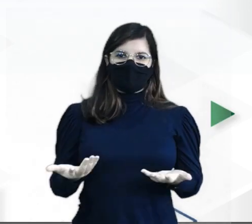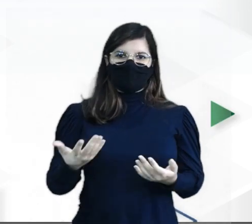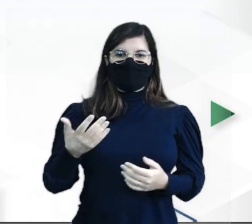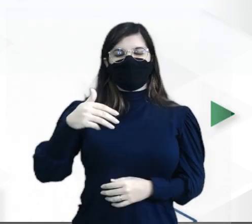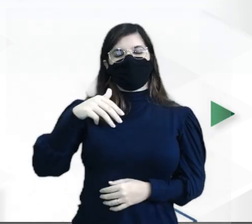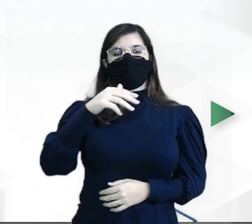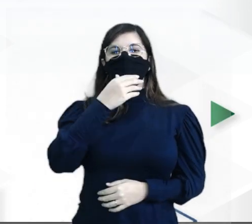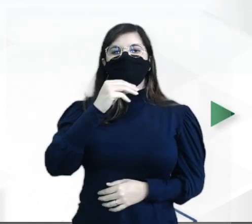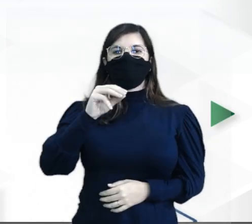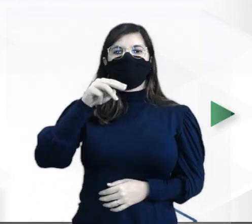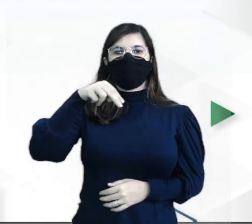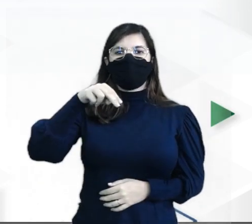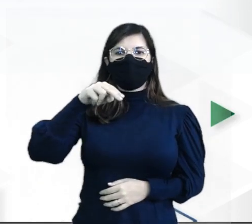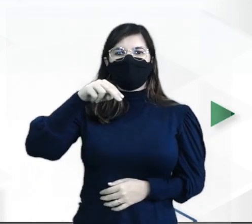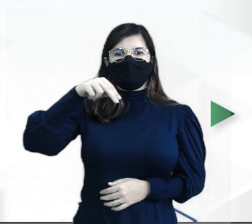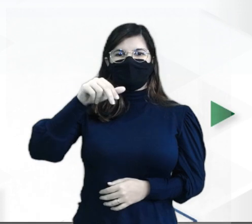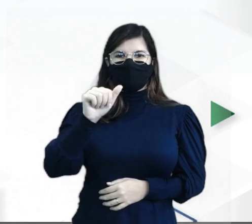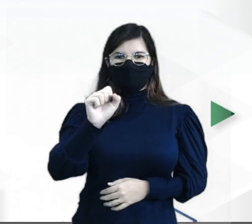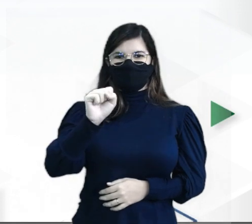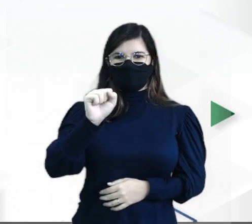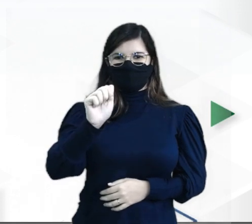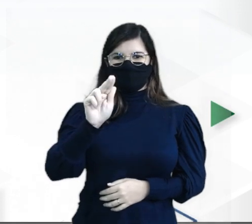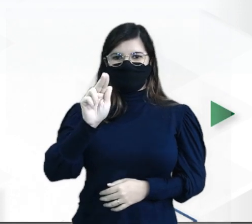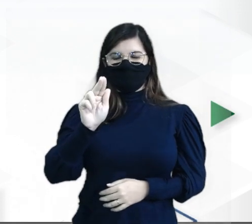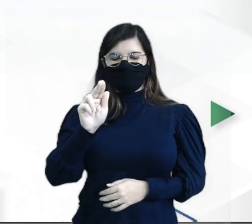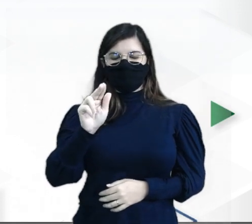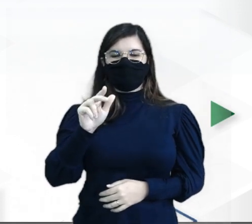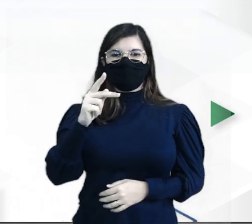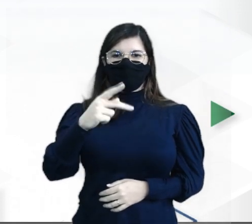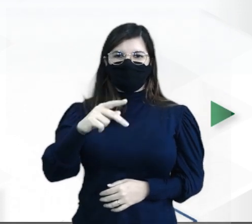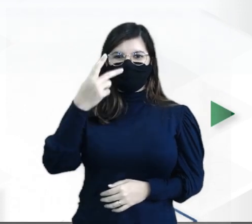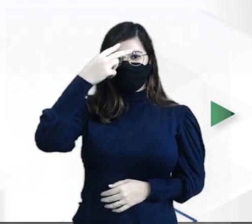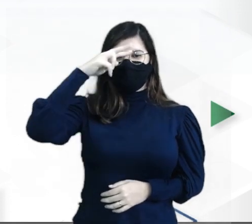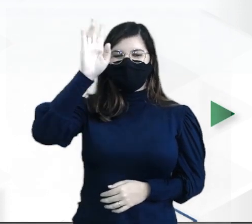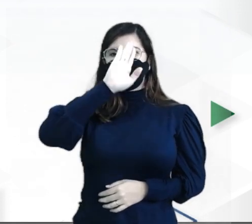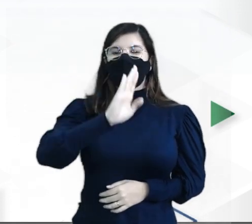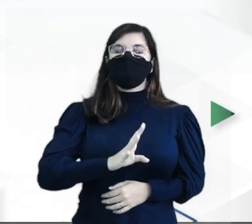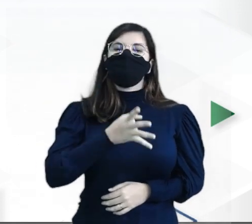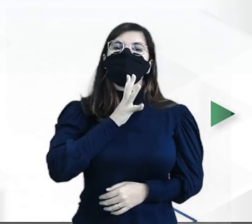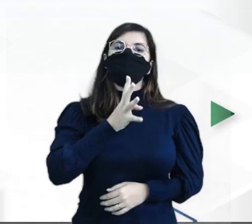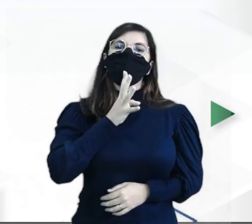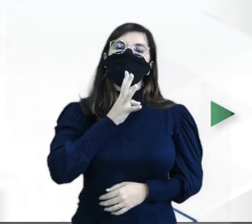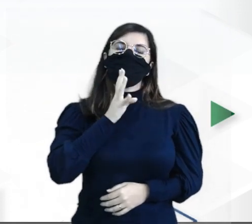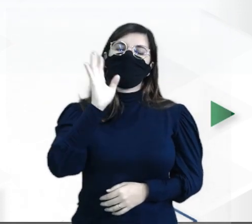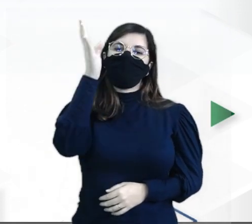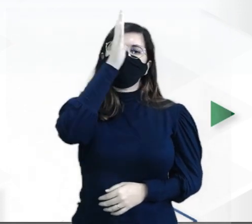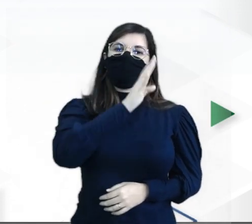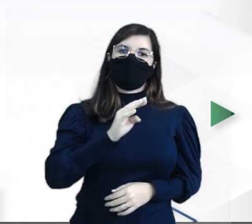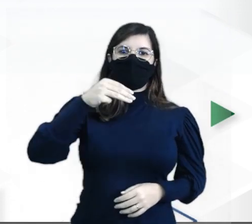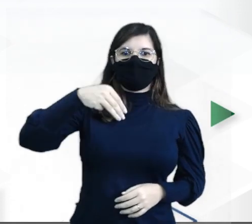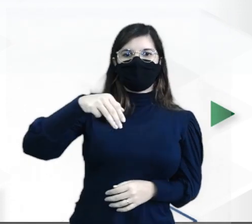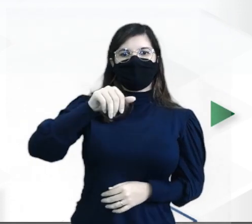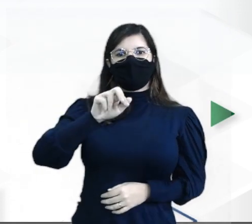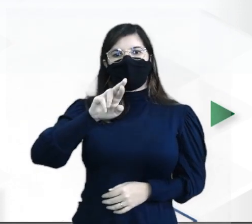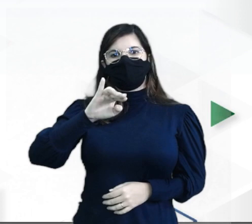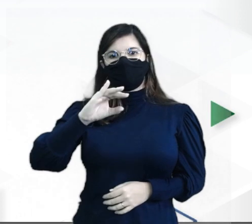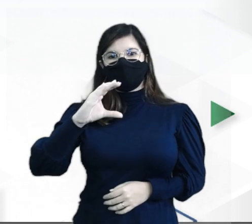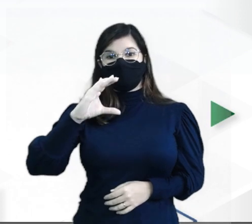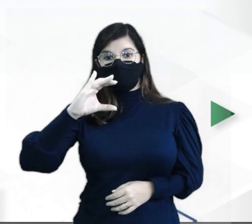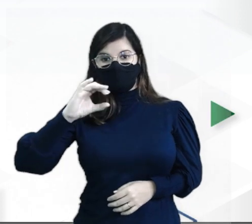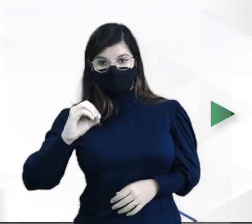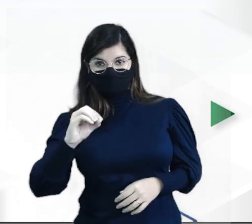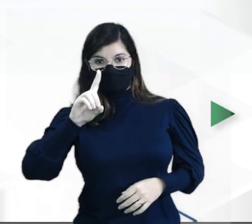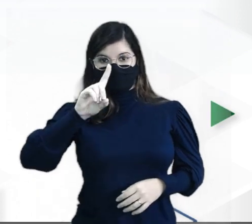Moris vou Nassau tem um lugar especial na história do Brasil conhecido como nome brasileiro Maurício de Nassau